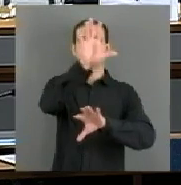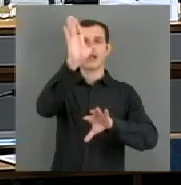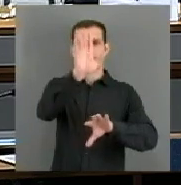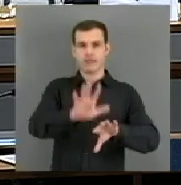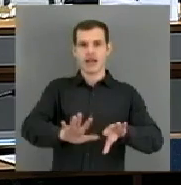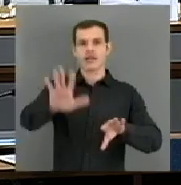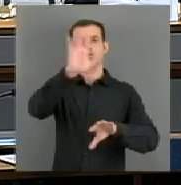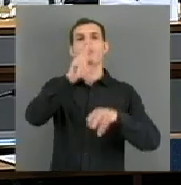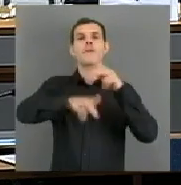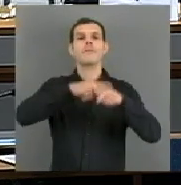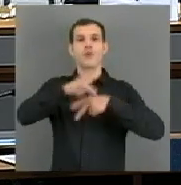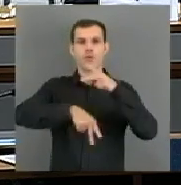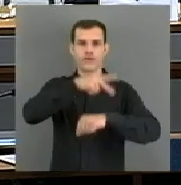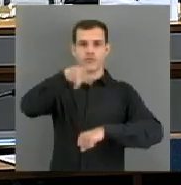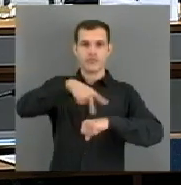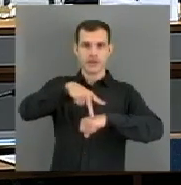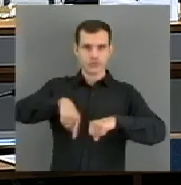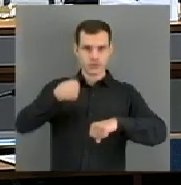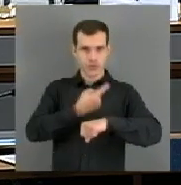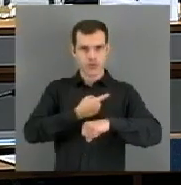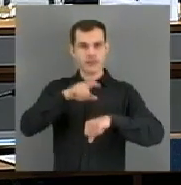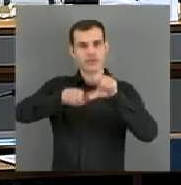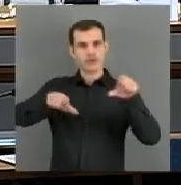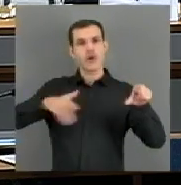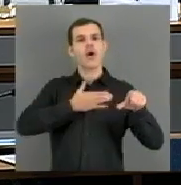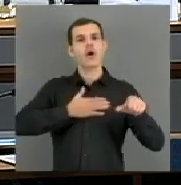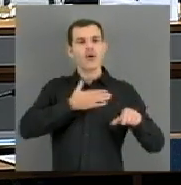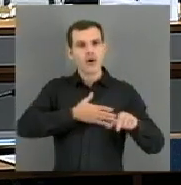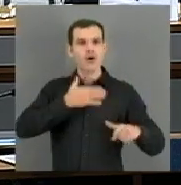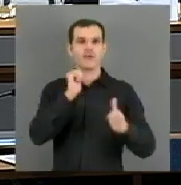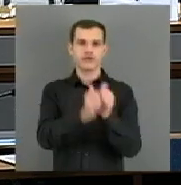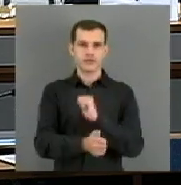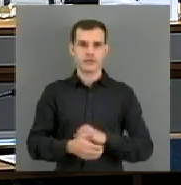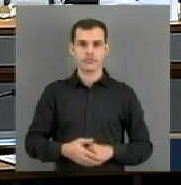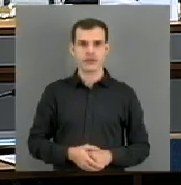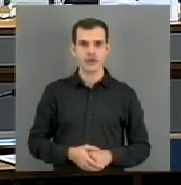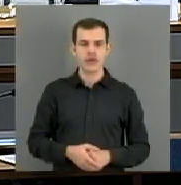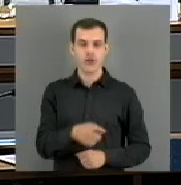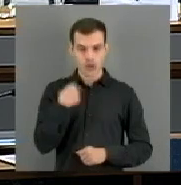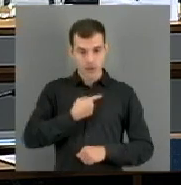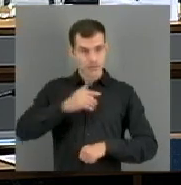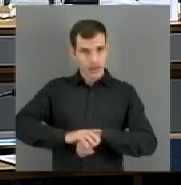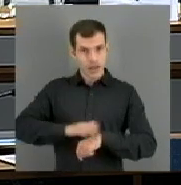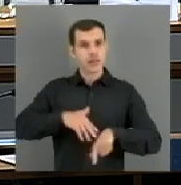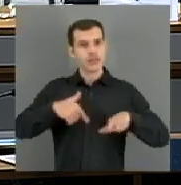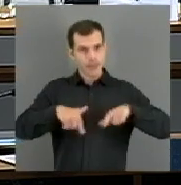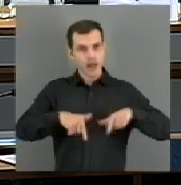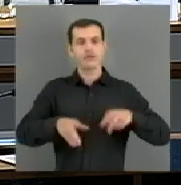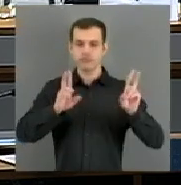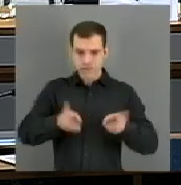nosso estado, que gosta de futebol, de deixar de fazer o nosso trabalho.